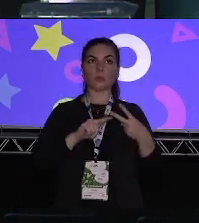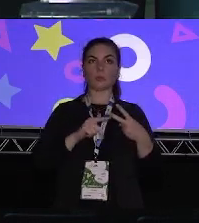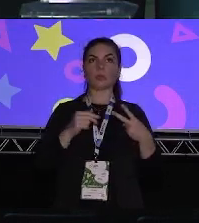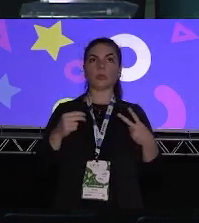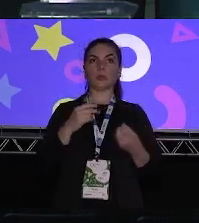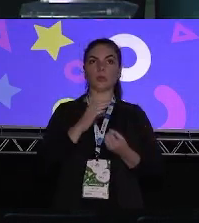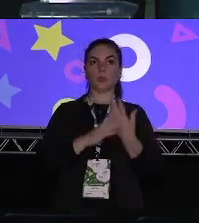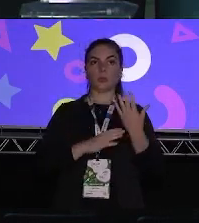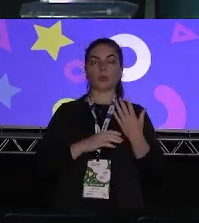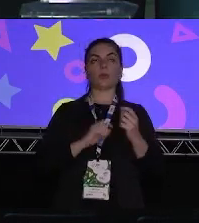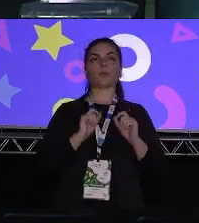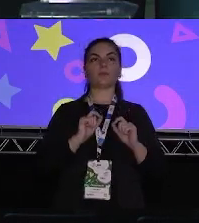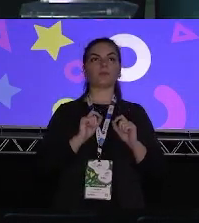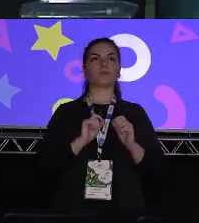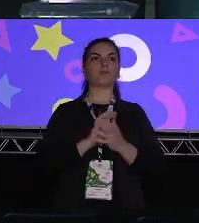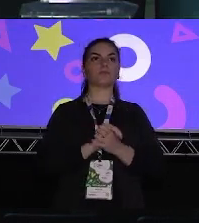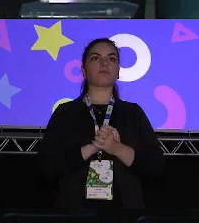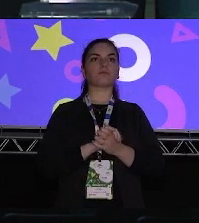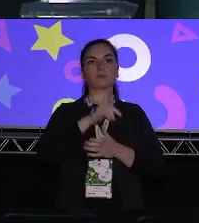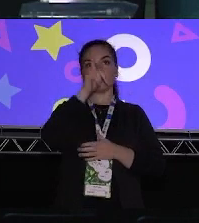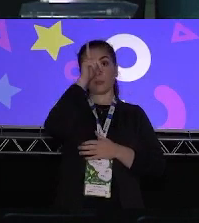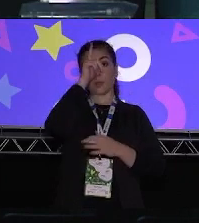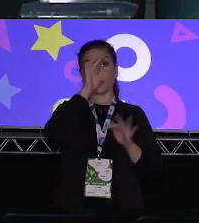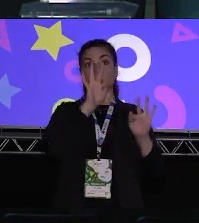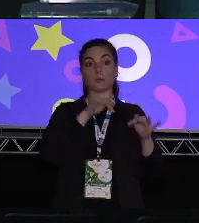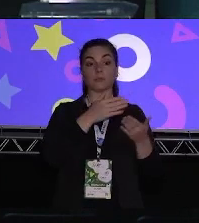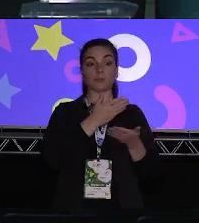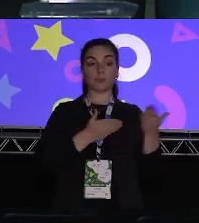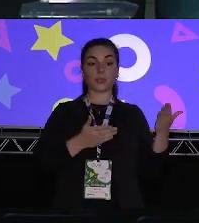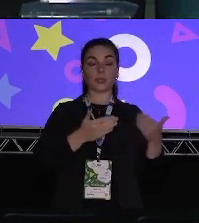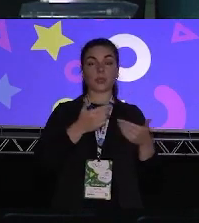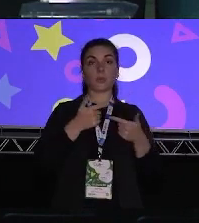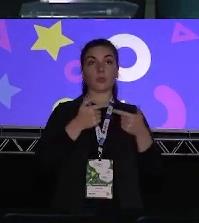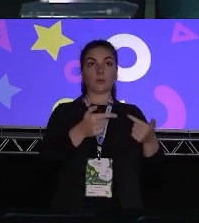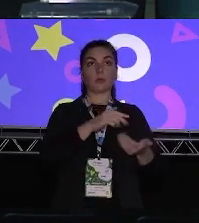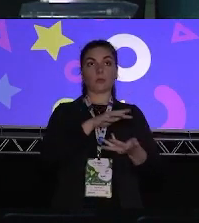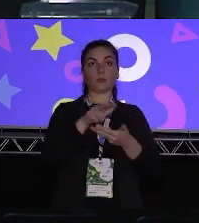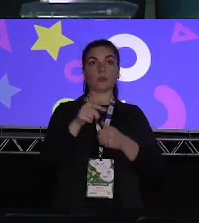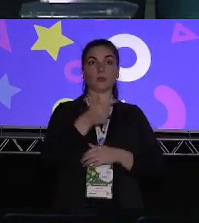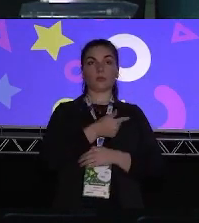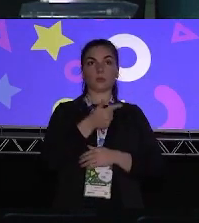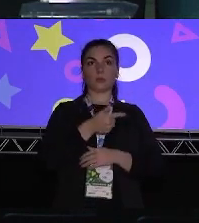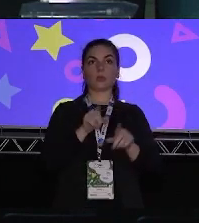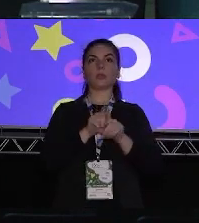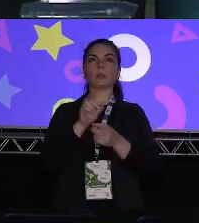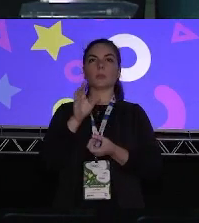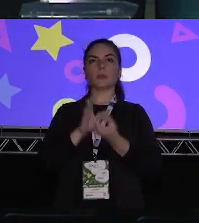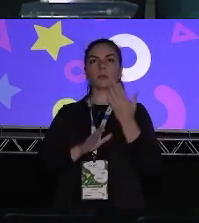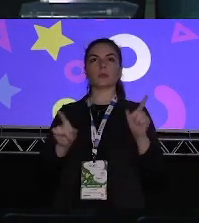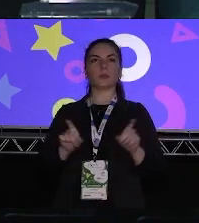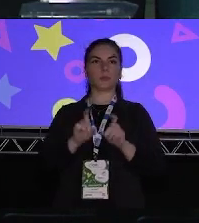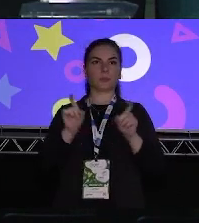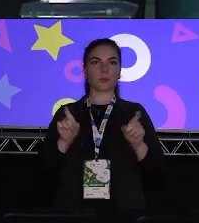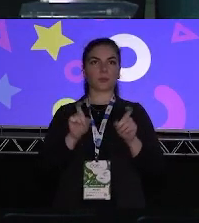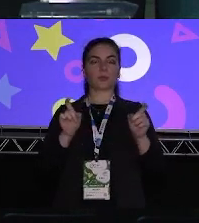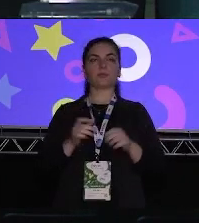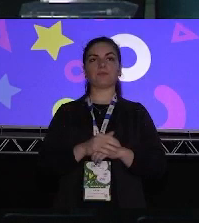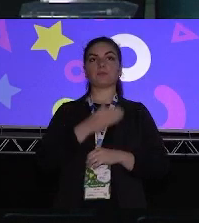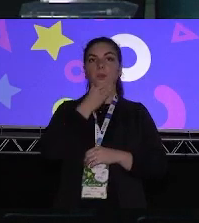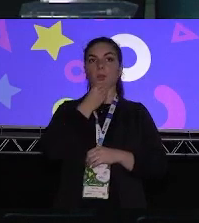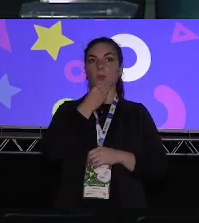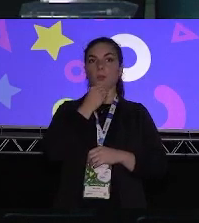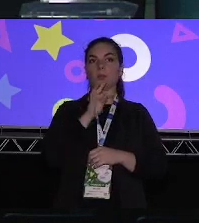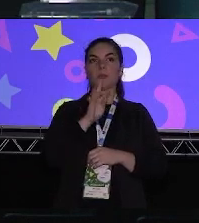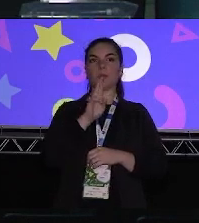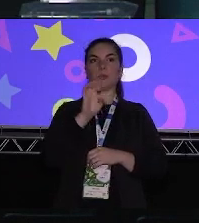acontecido: a derrota da Alemanha na Segunda Guerra Mundial e a criação do computador. Turing foi responsável por quebrar